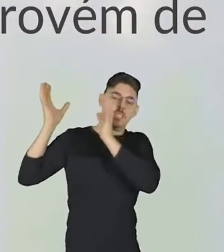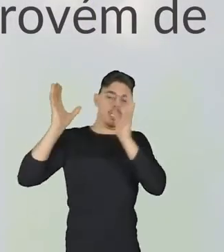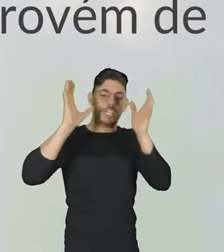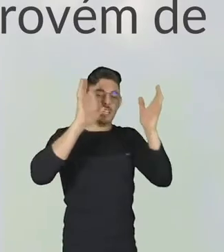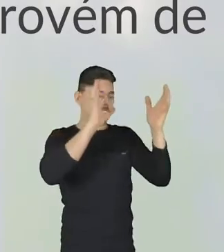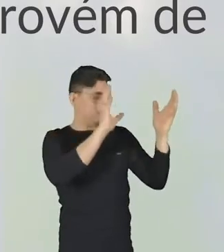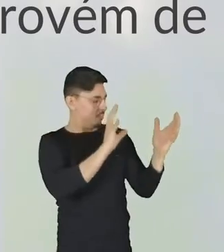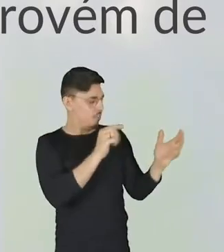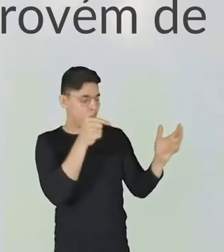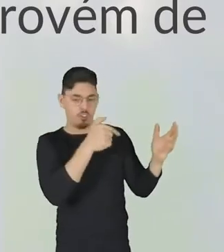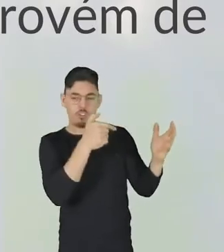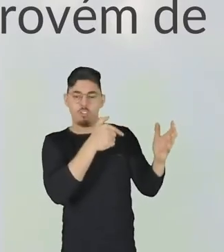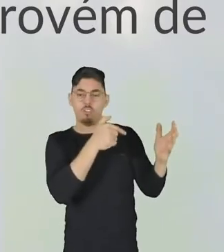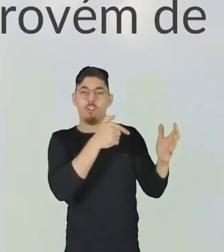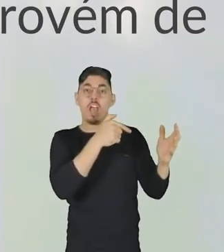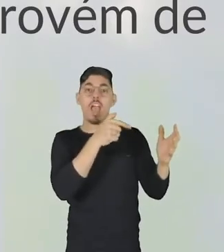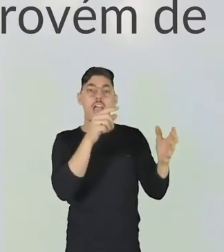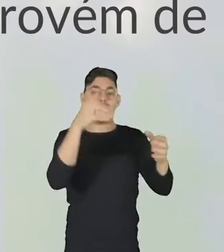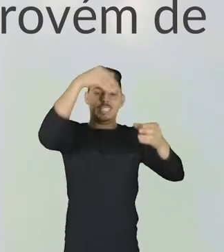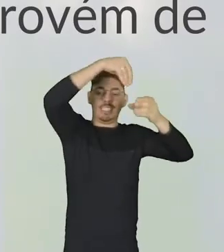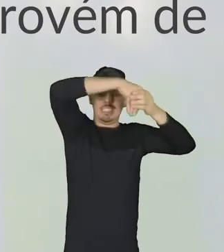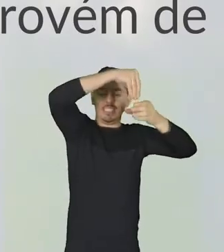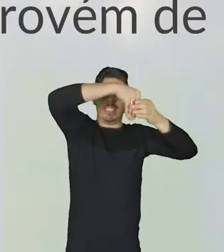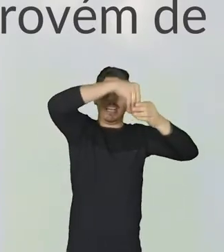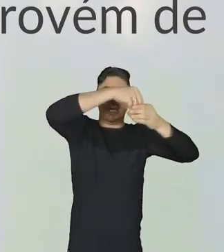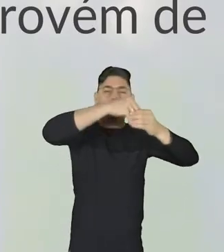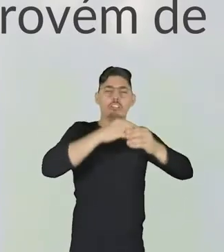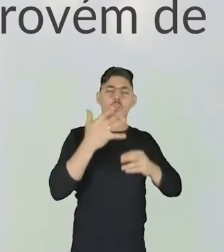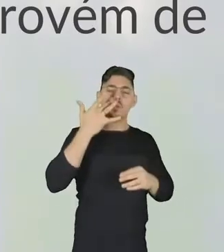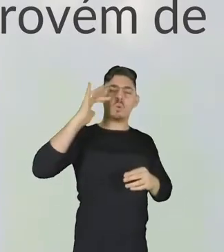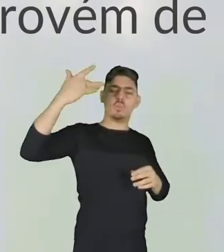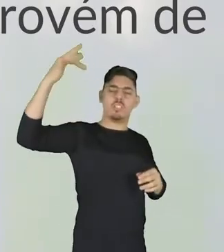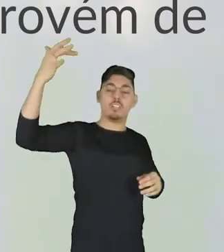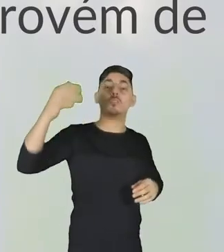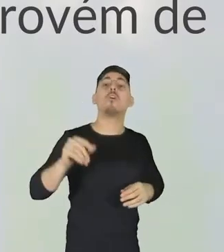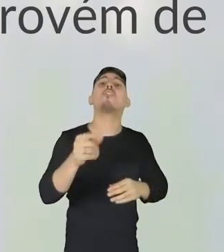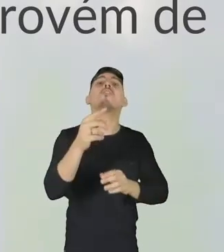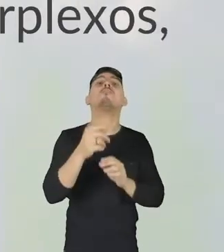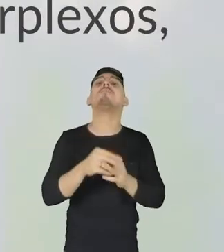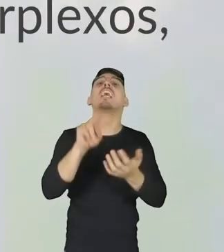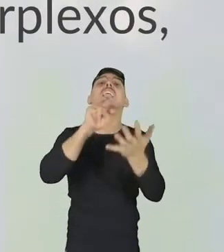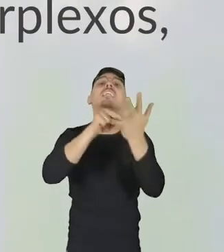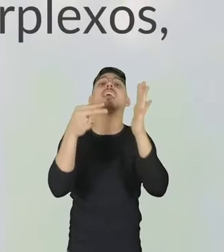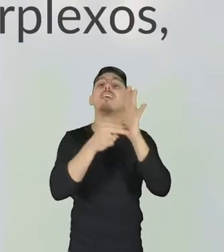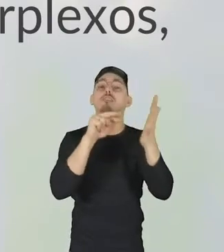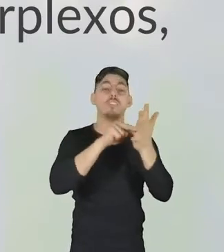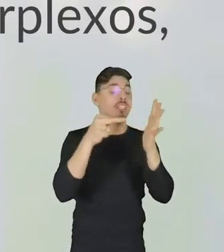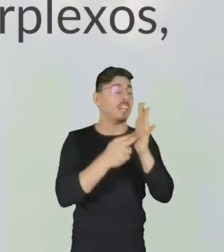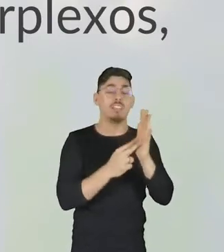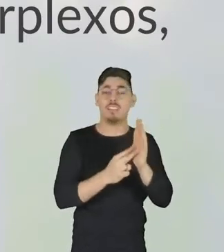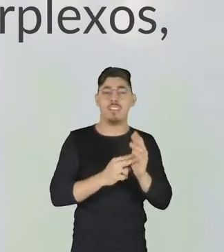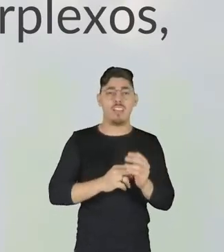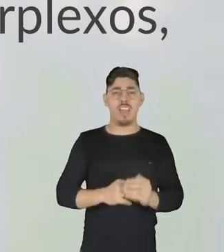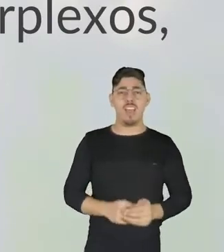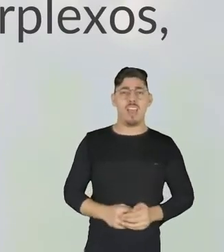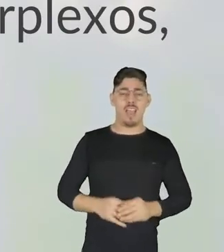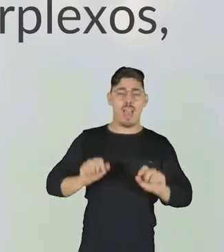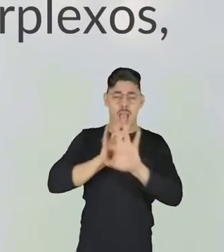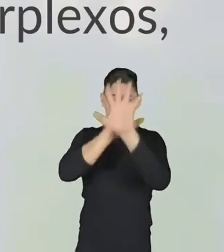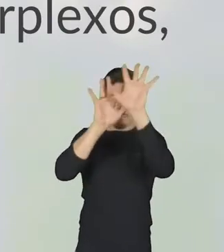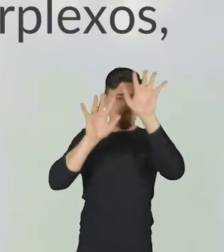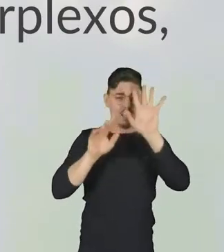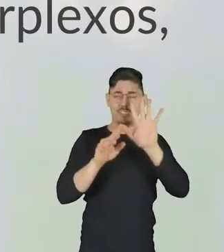barro, para mostrar que este poder que a tudo excede provém de Deus e não de